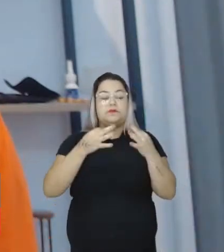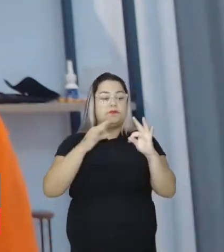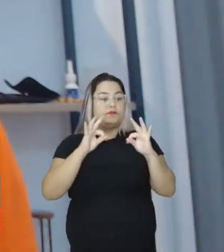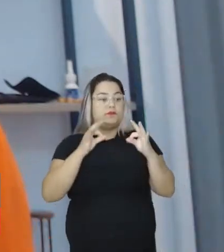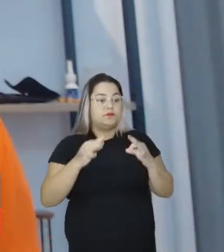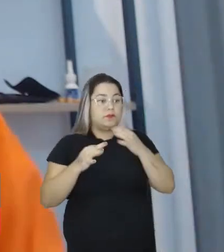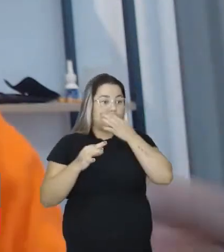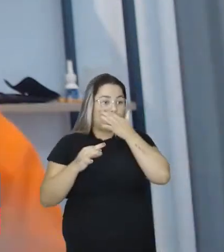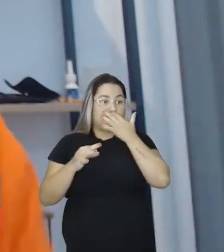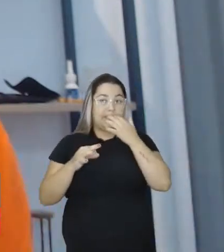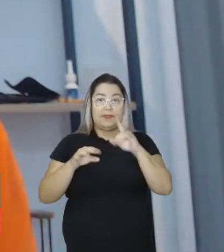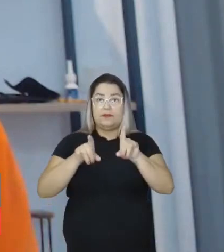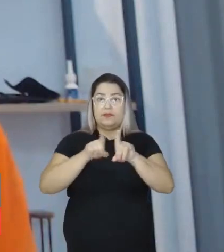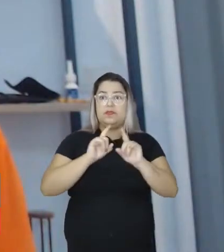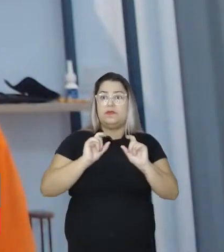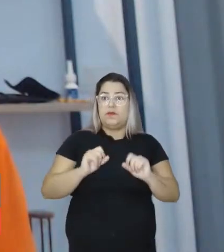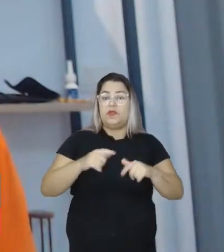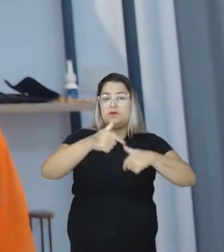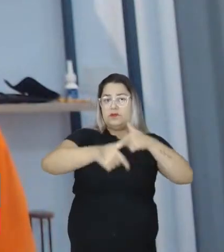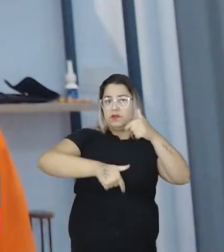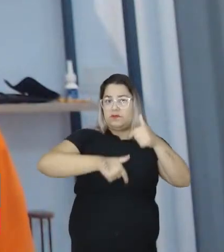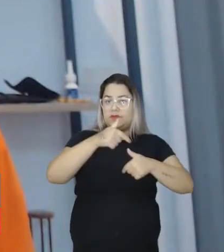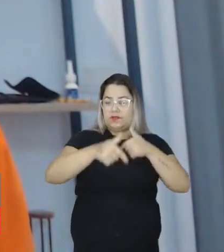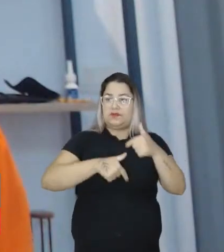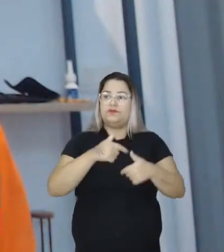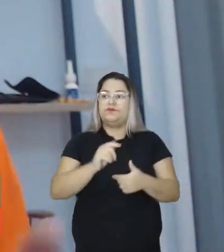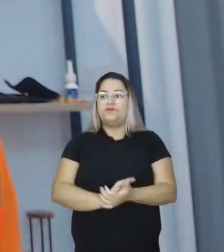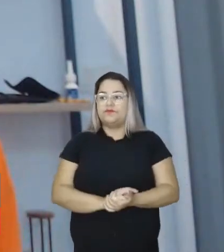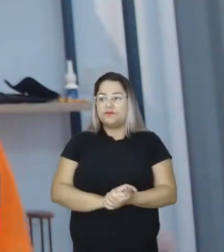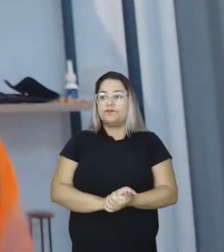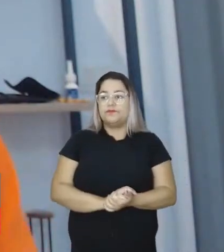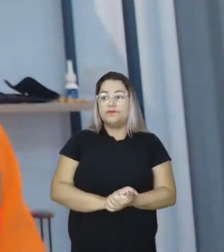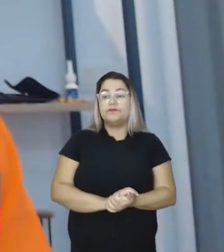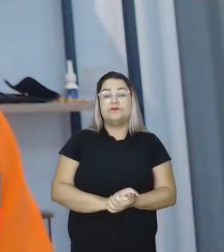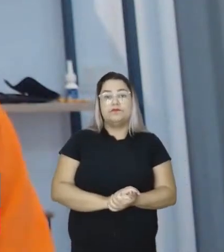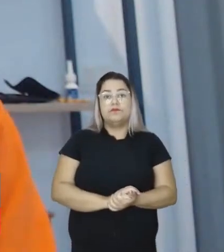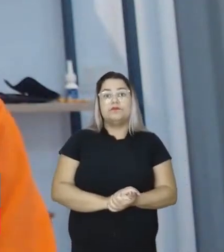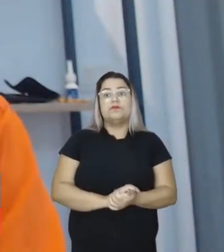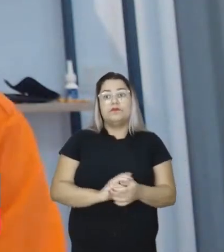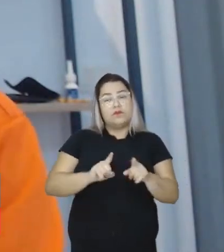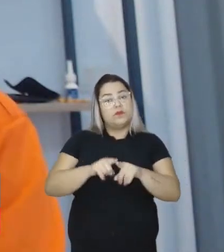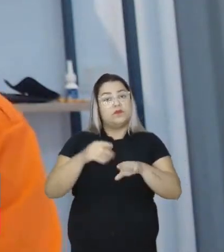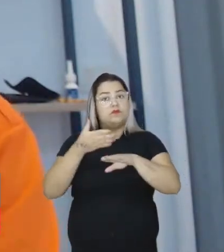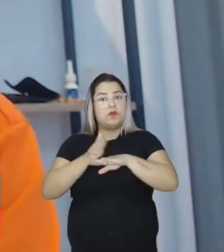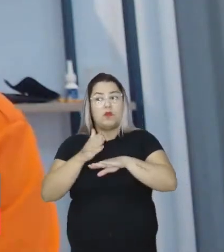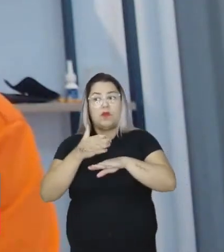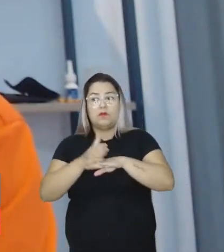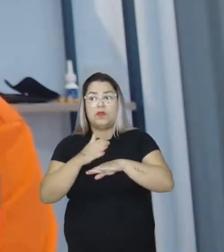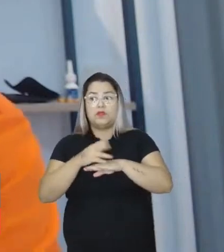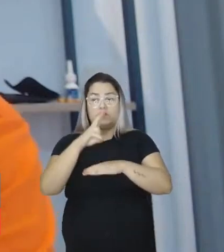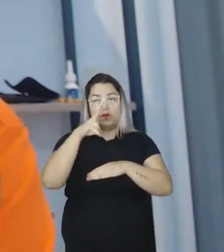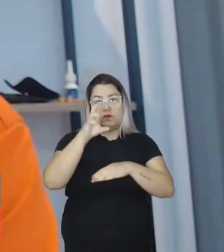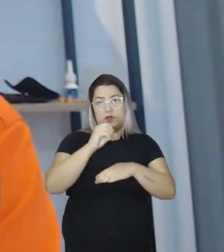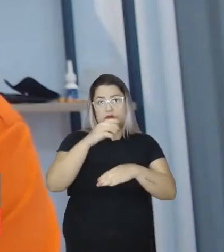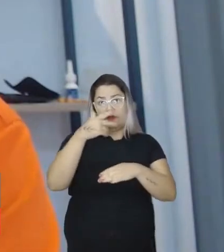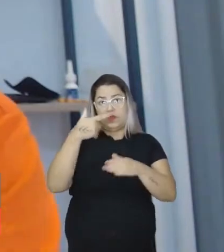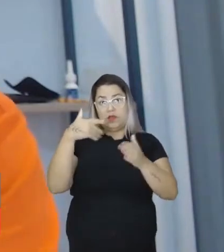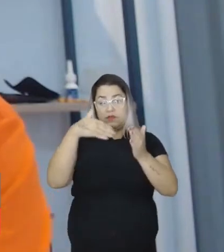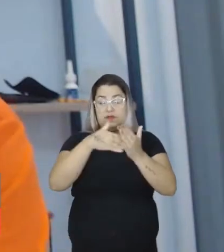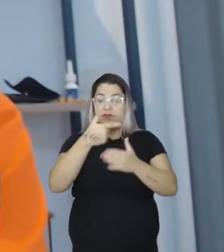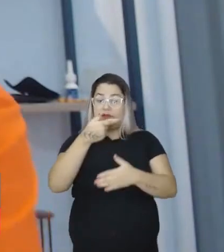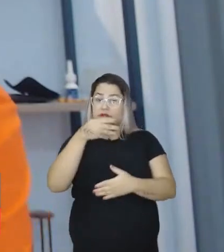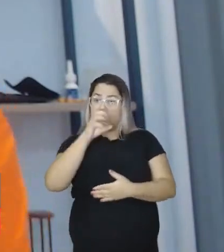tecnologias, e dialogar também com os trabalhadores e trabalhadoras, que precisarão ser capacitados para daqui a 50, 70